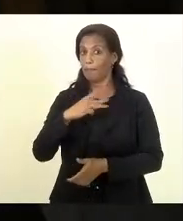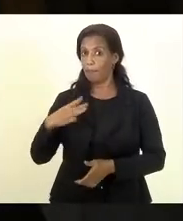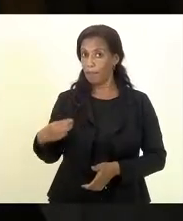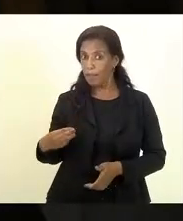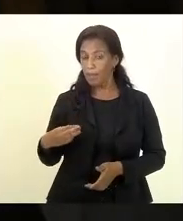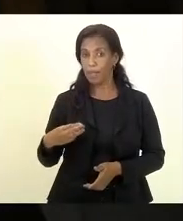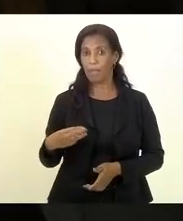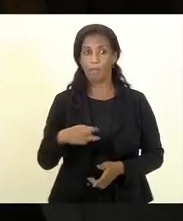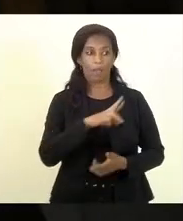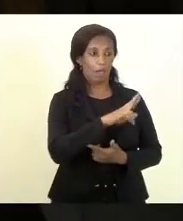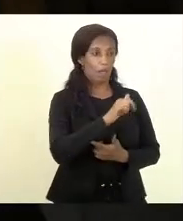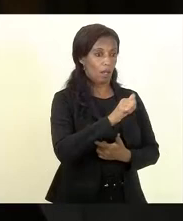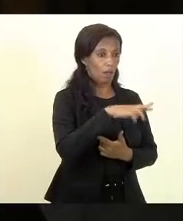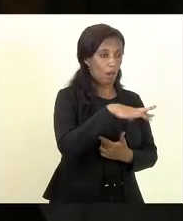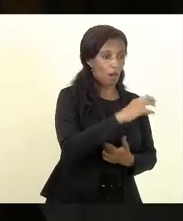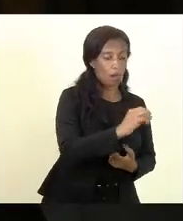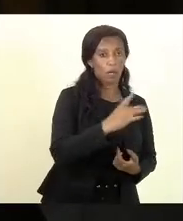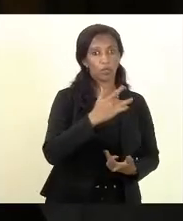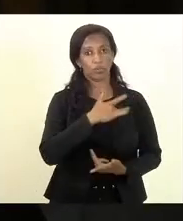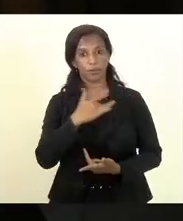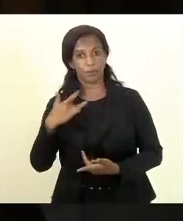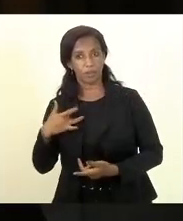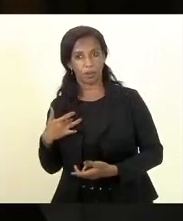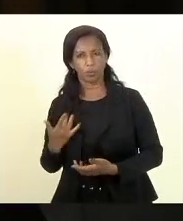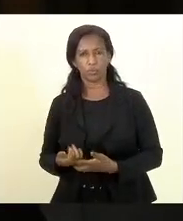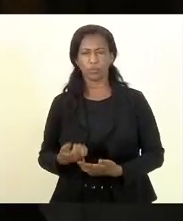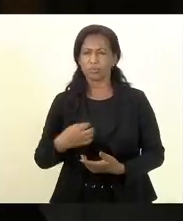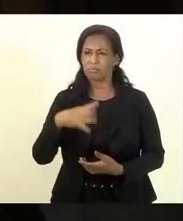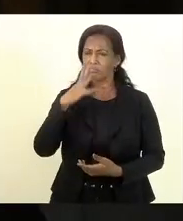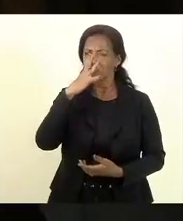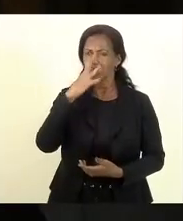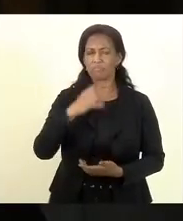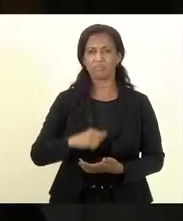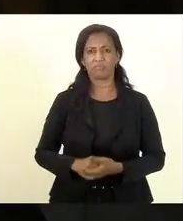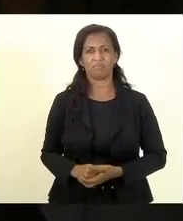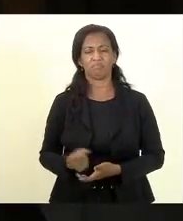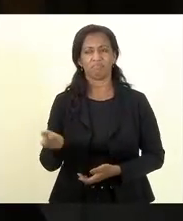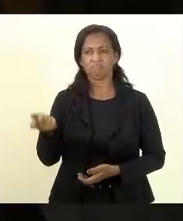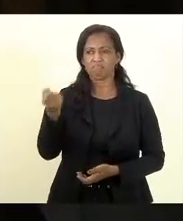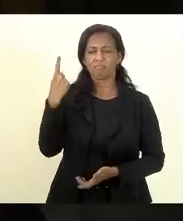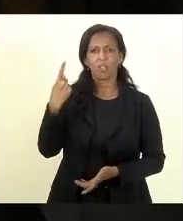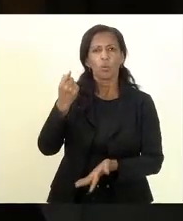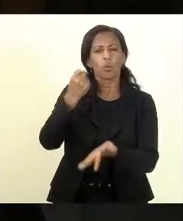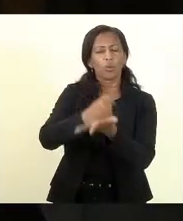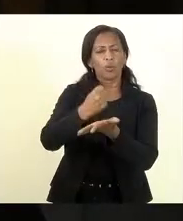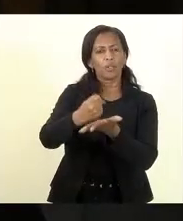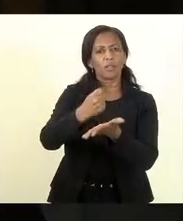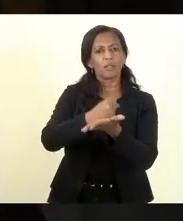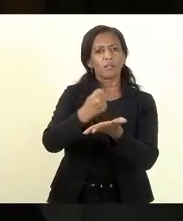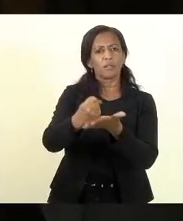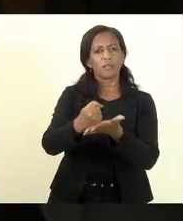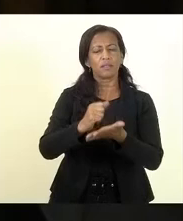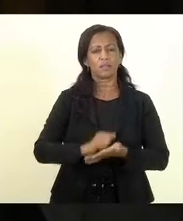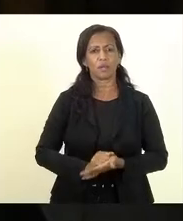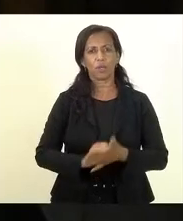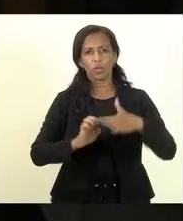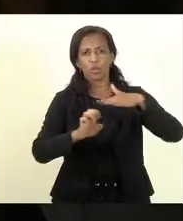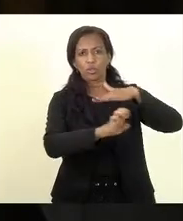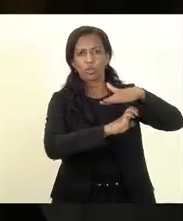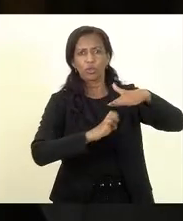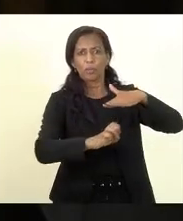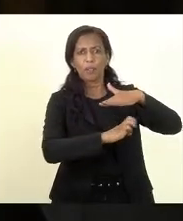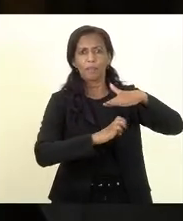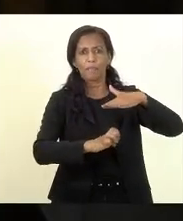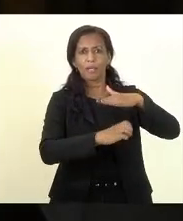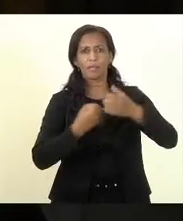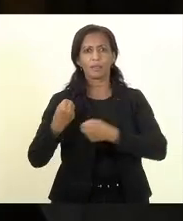no rancho, é na saúde. E que me causou estranheza a contratação de uma empresa de serviço de